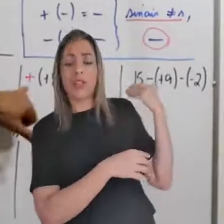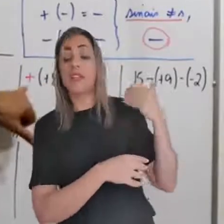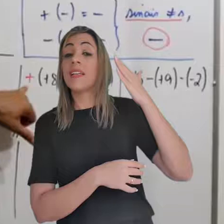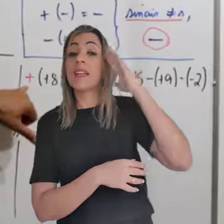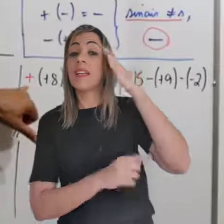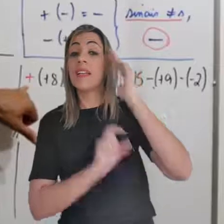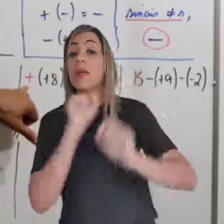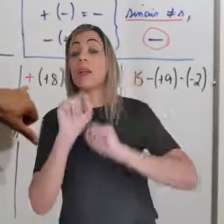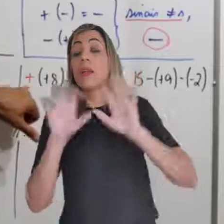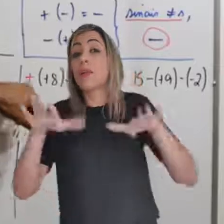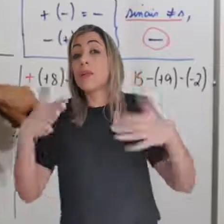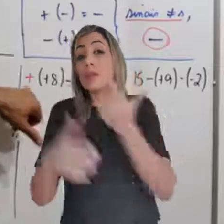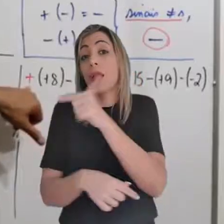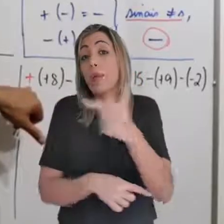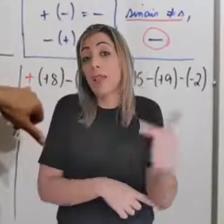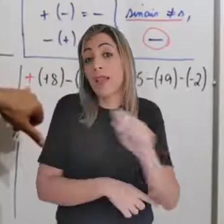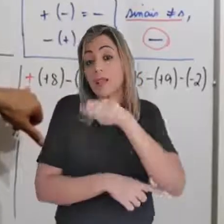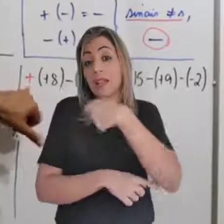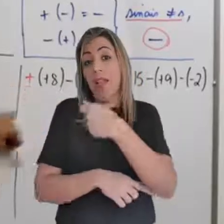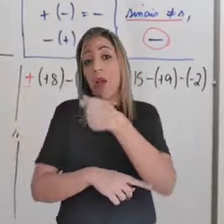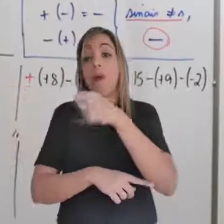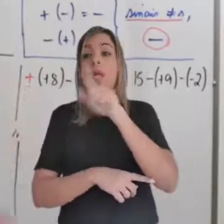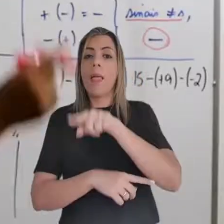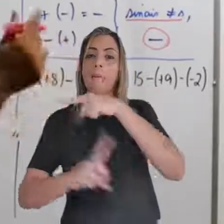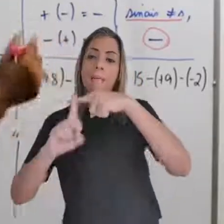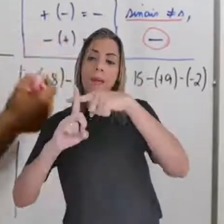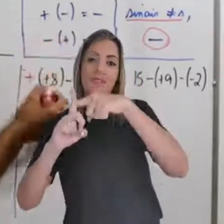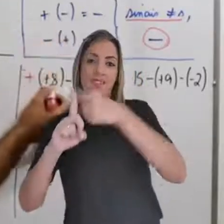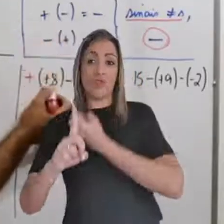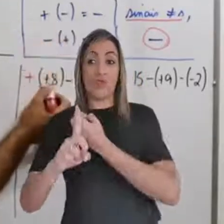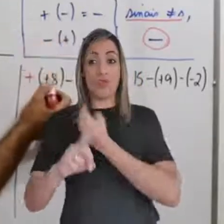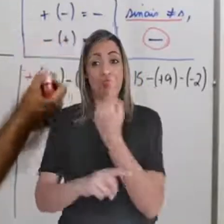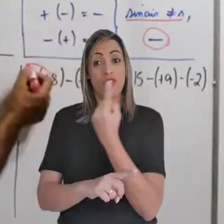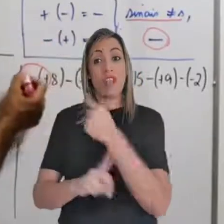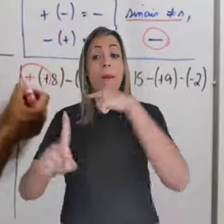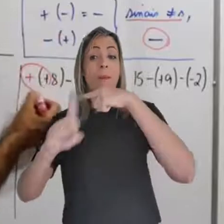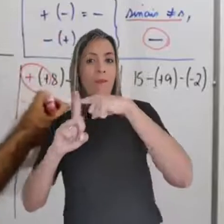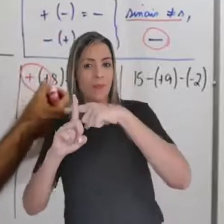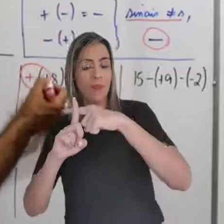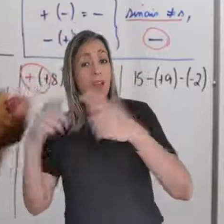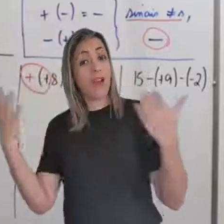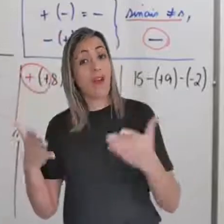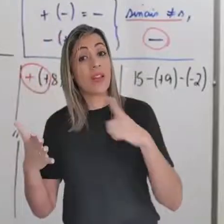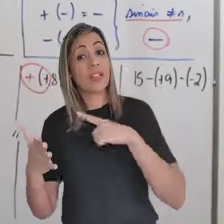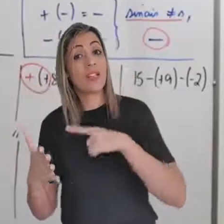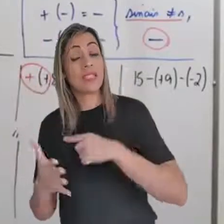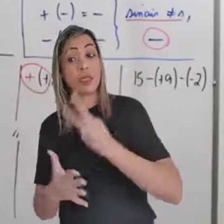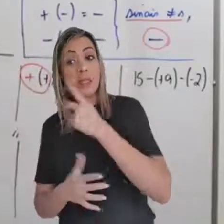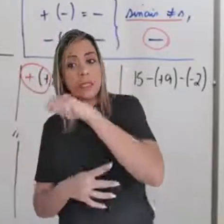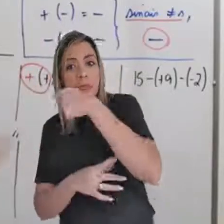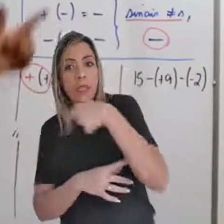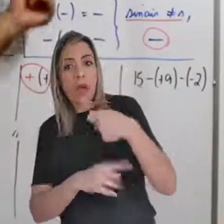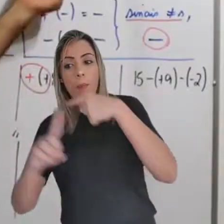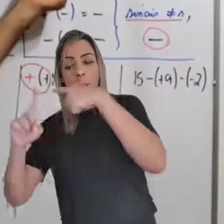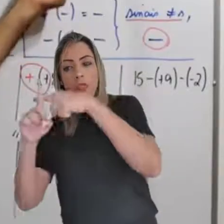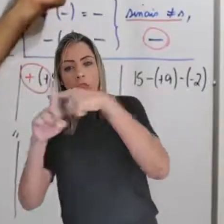verá que quando não temos sinal, o sinal é mais. Agora, olha só, eu tenho dois sinais